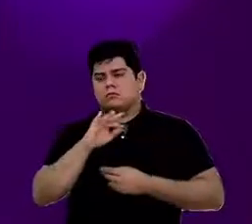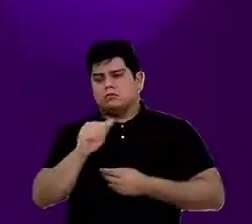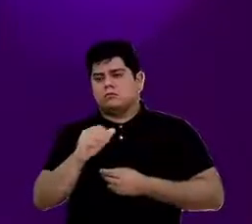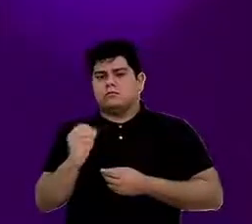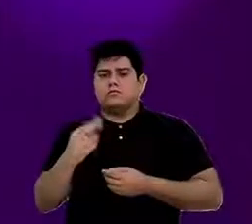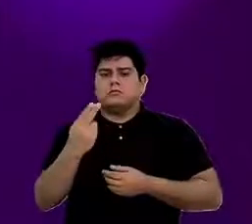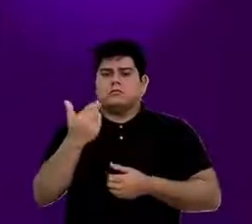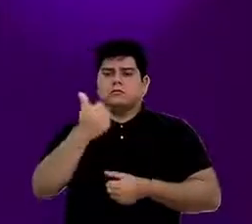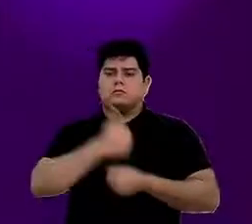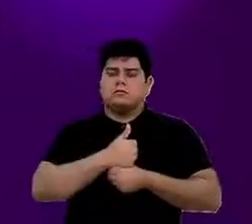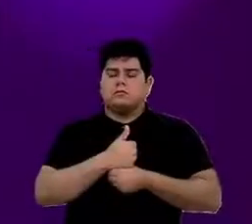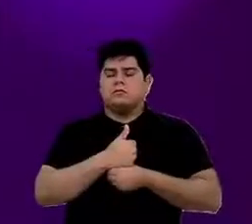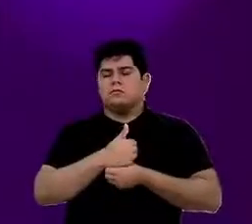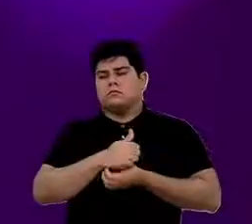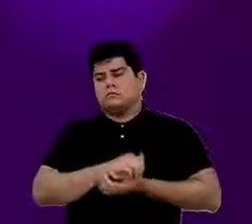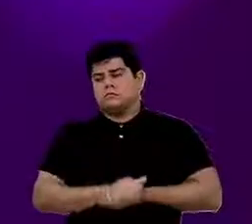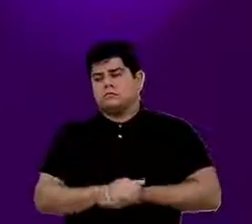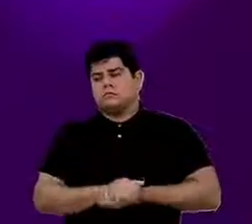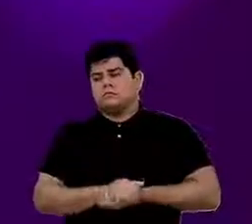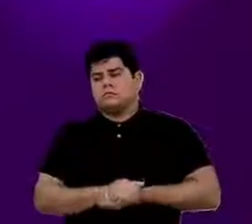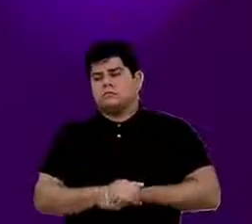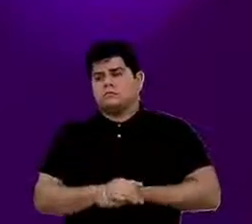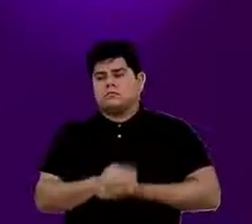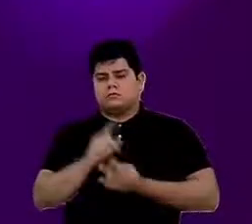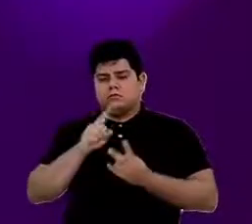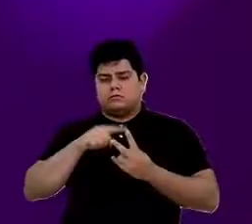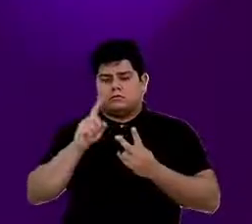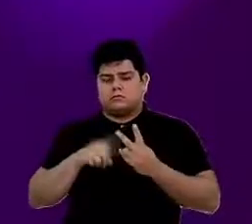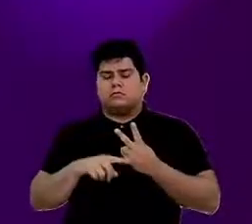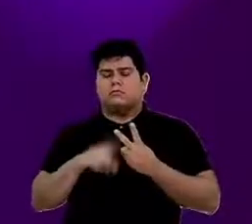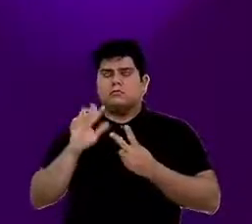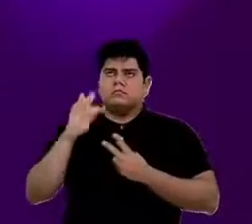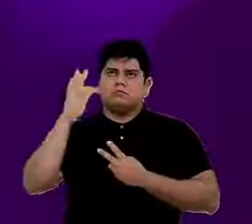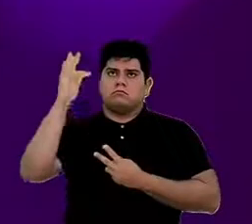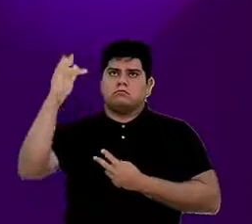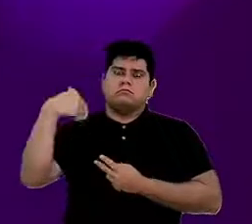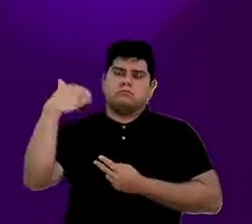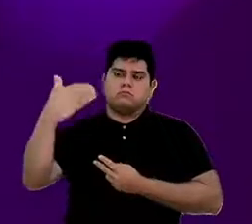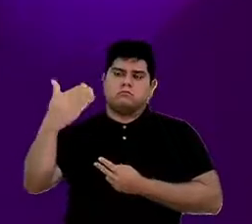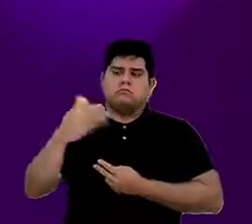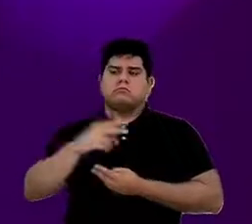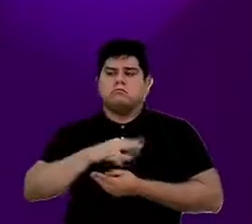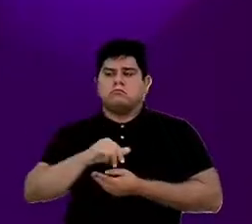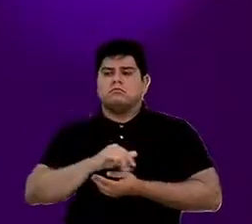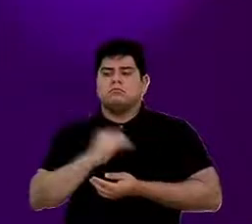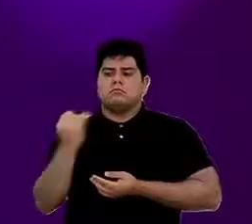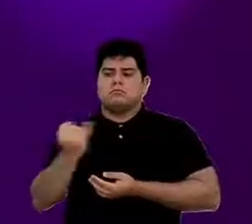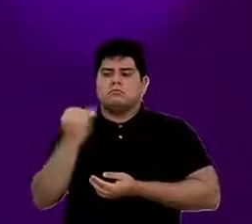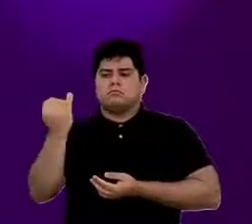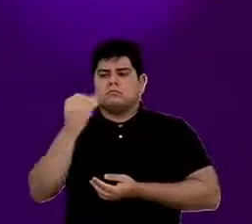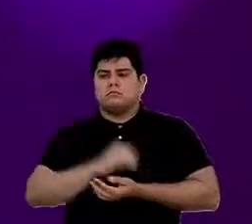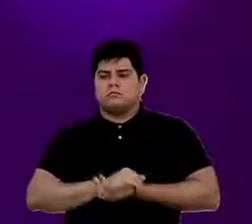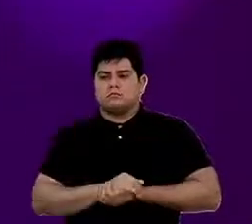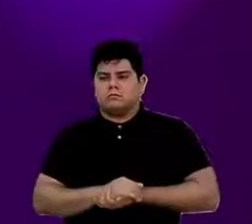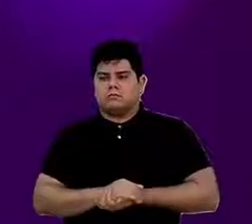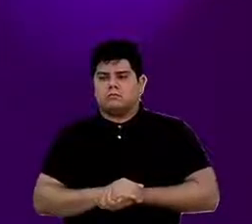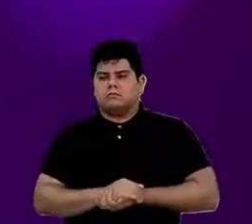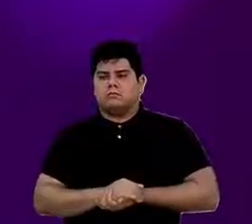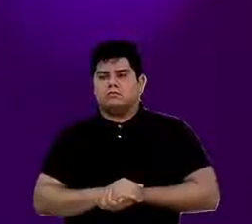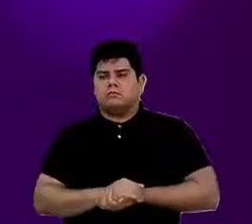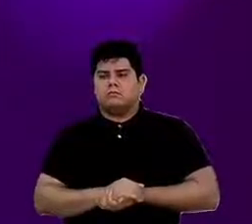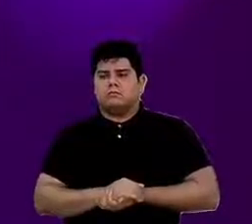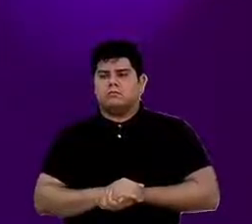substituição valvar aórtica. Então, 2 estudos aí para um futuro próximo bastante importantes. Existem